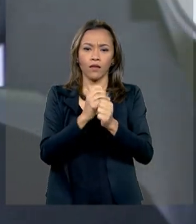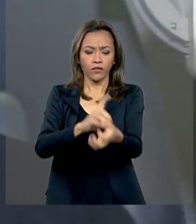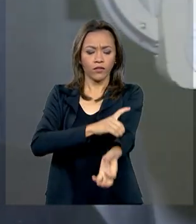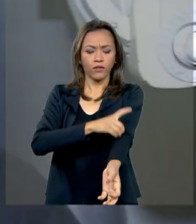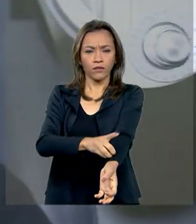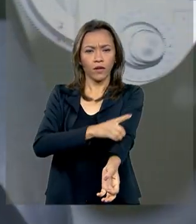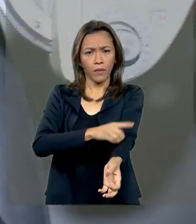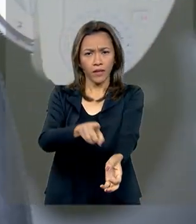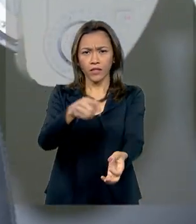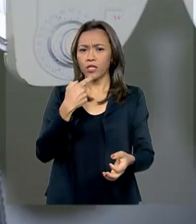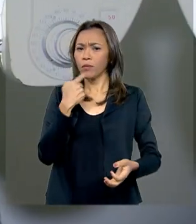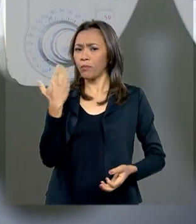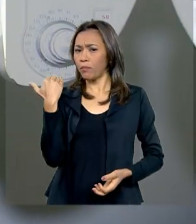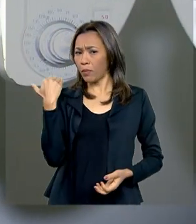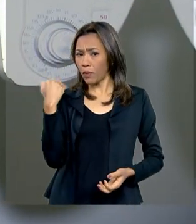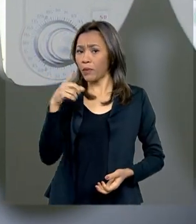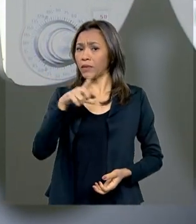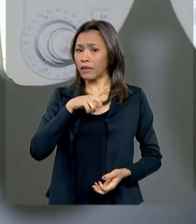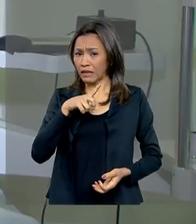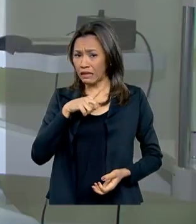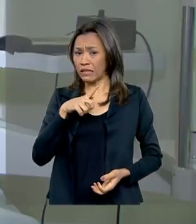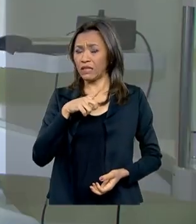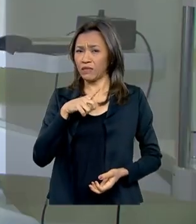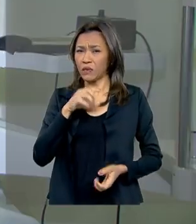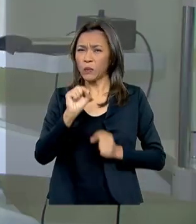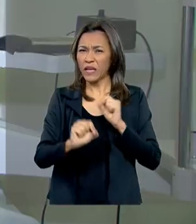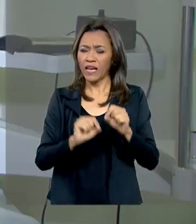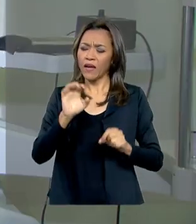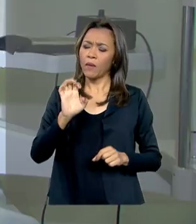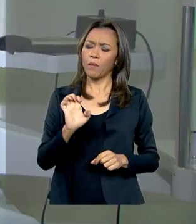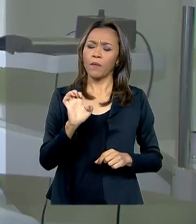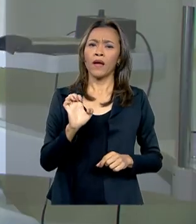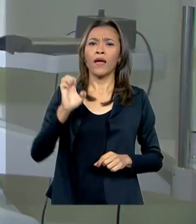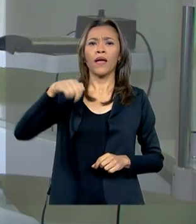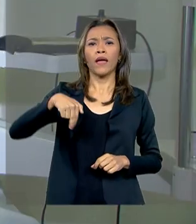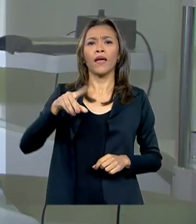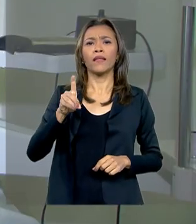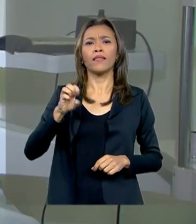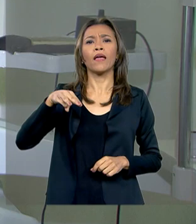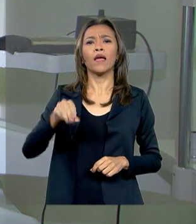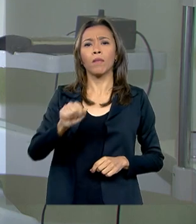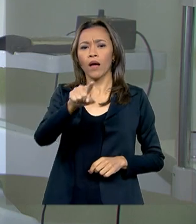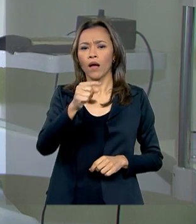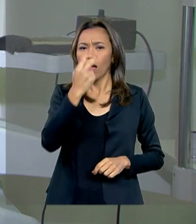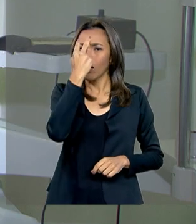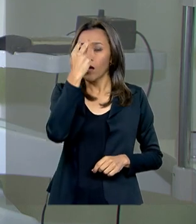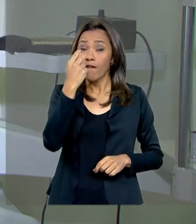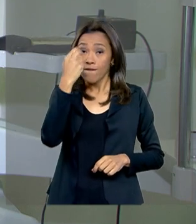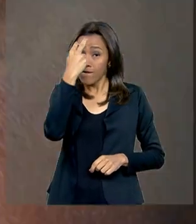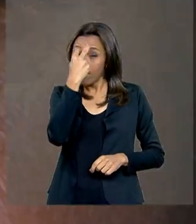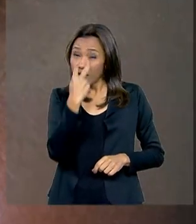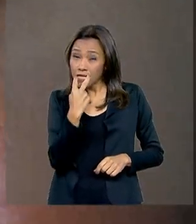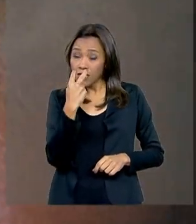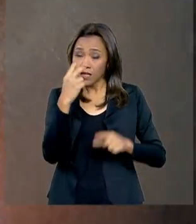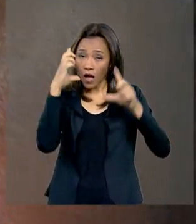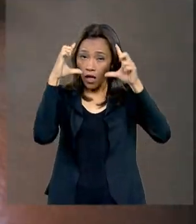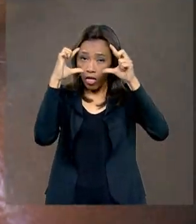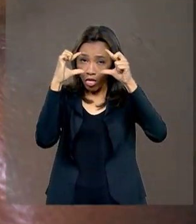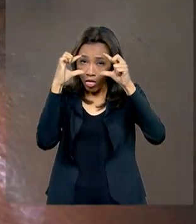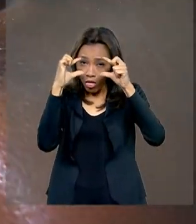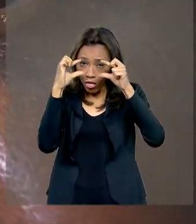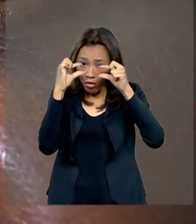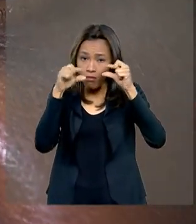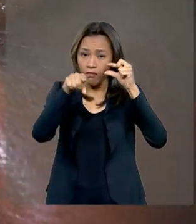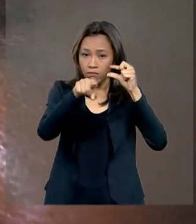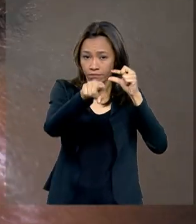diagnosticada com edema macular diabético, uma das principais causas de perda de visão em pessoas com a doença. O edema macular